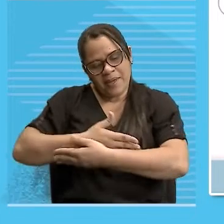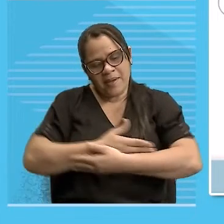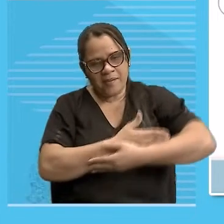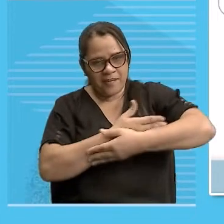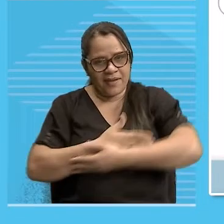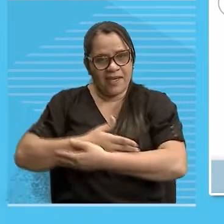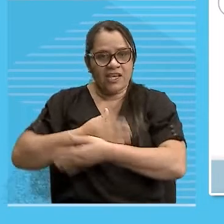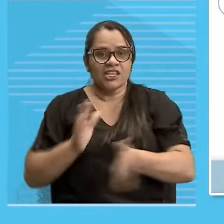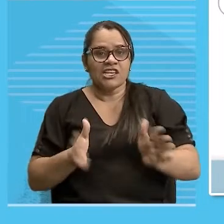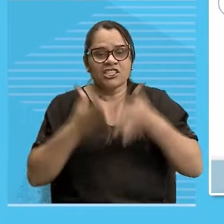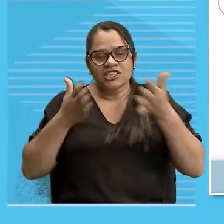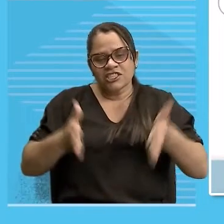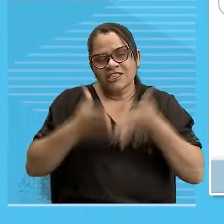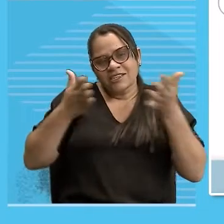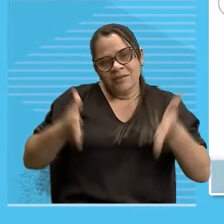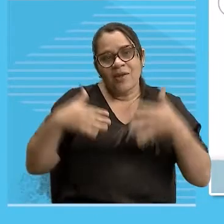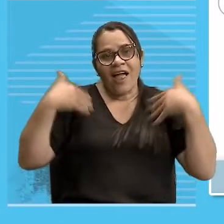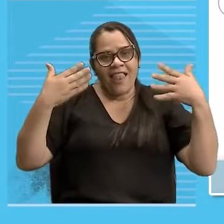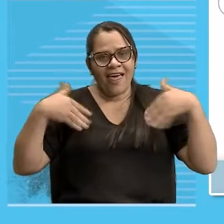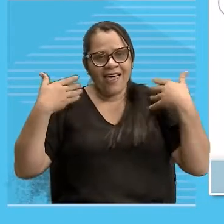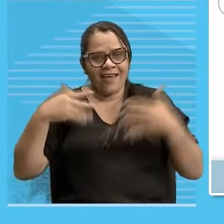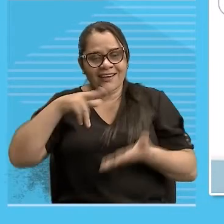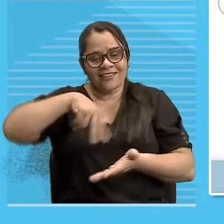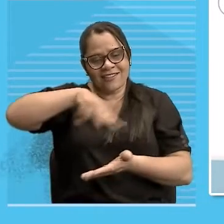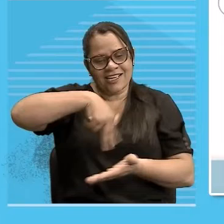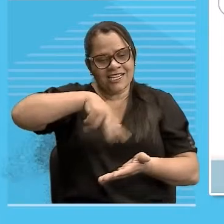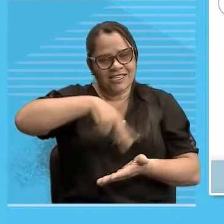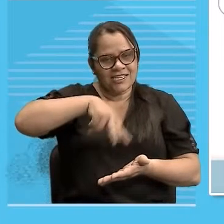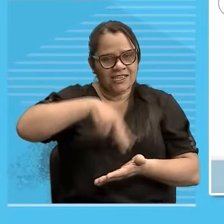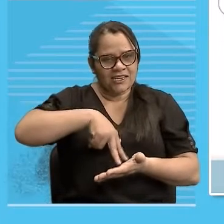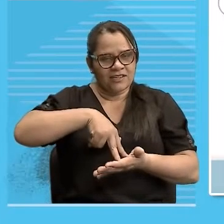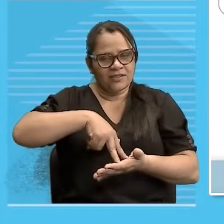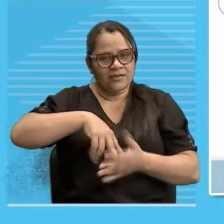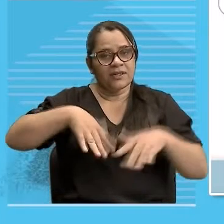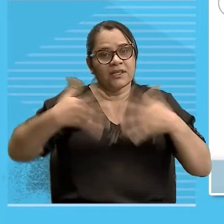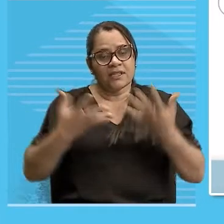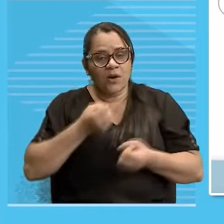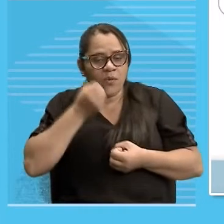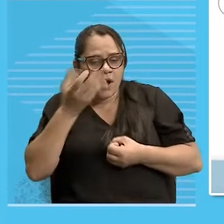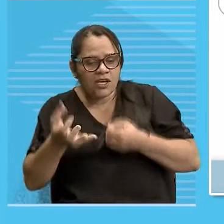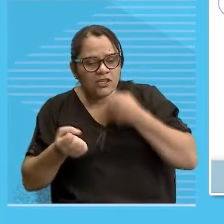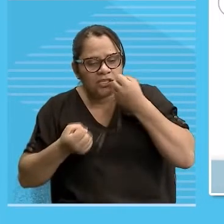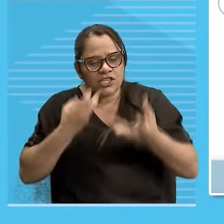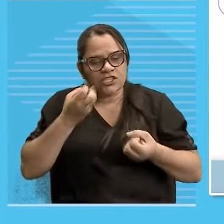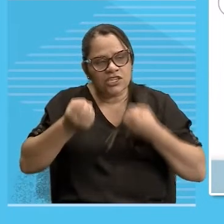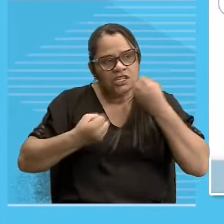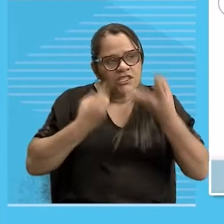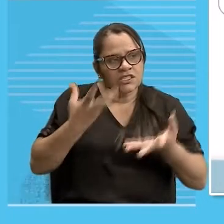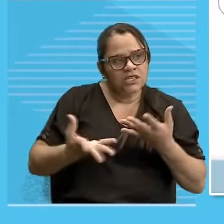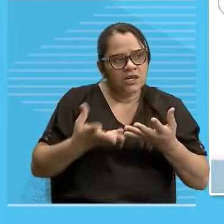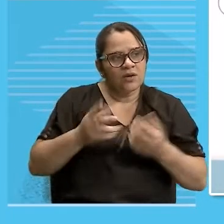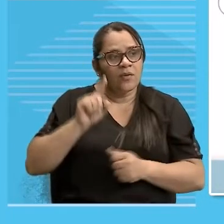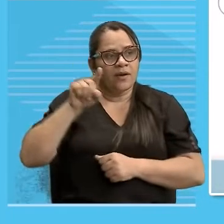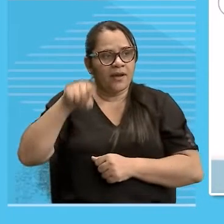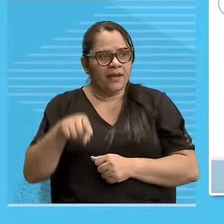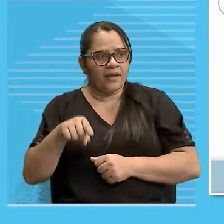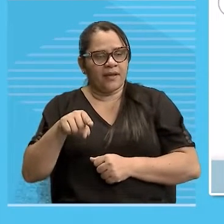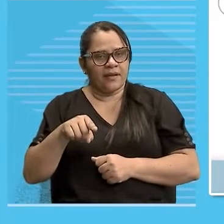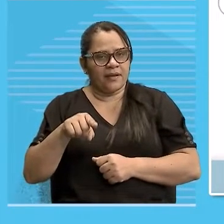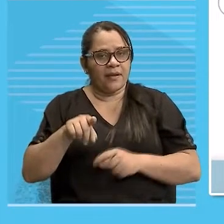de empolgação. Ihu! Ah, isso é interjeição? É. Mas também poderia ser confundível com